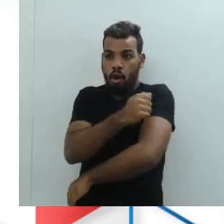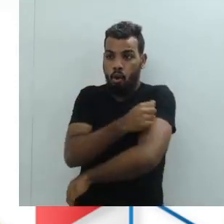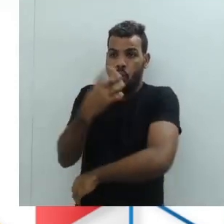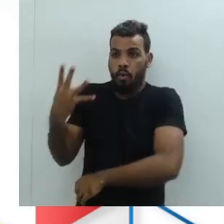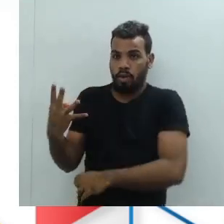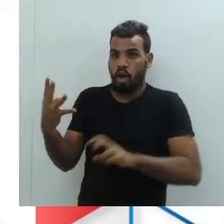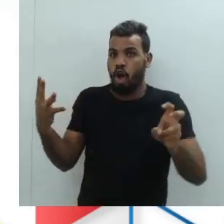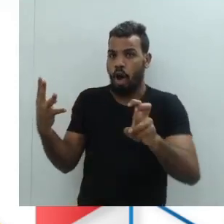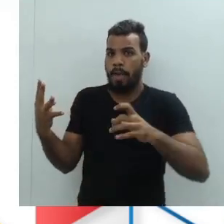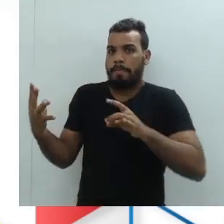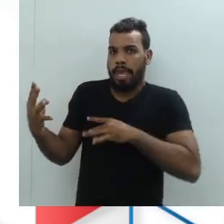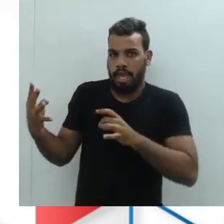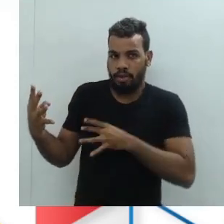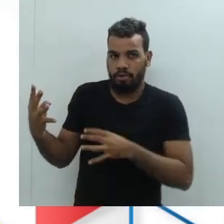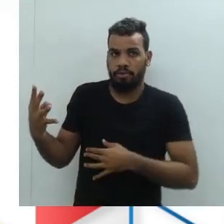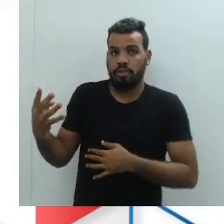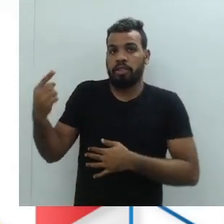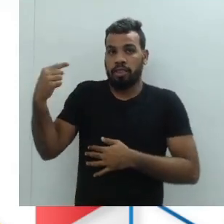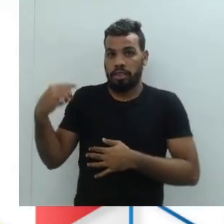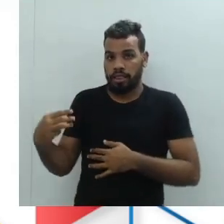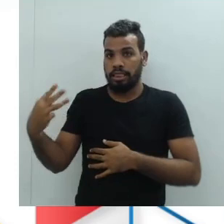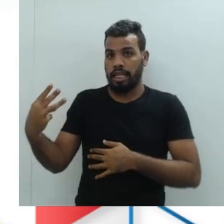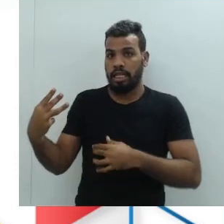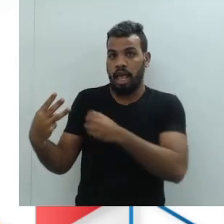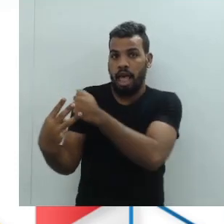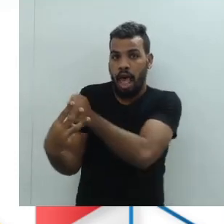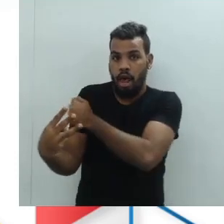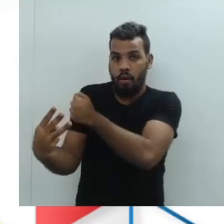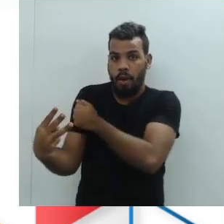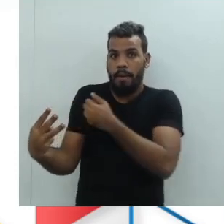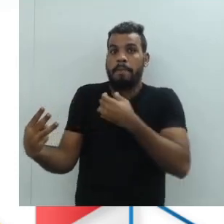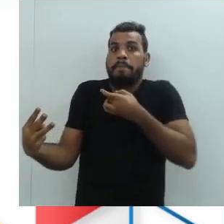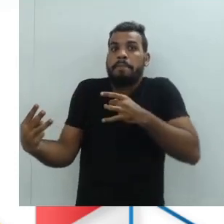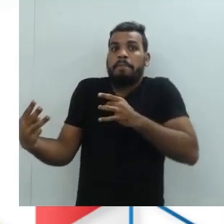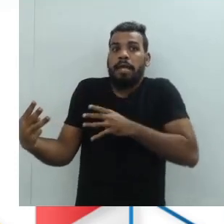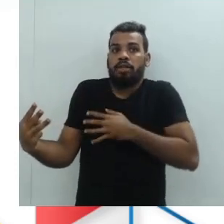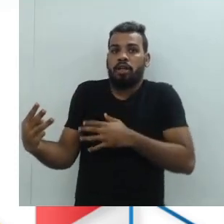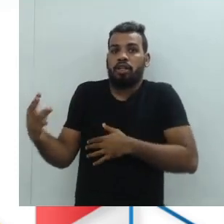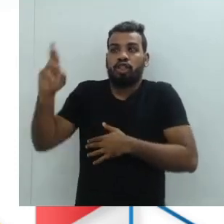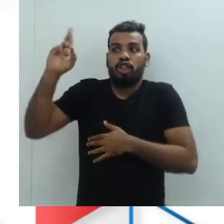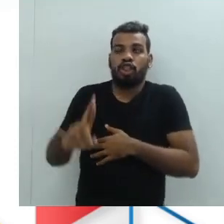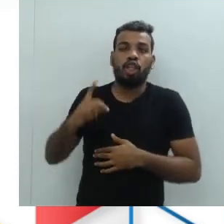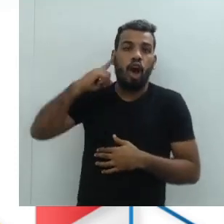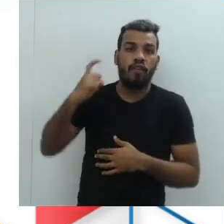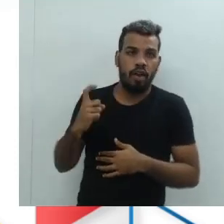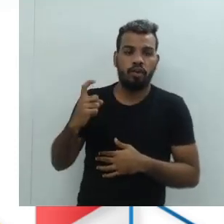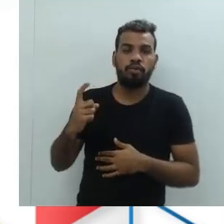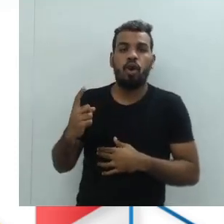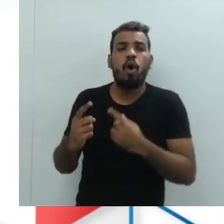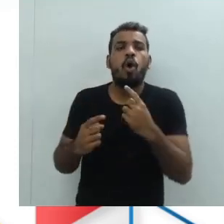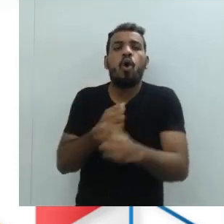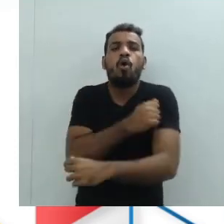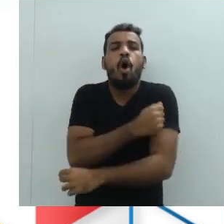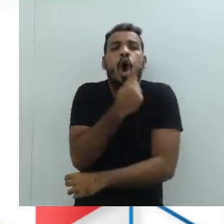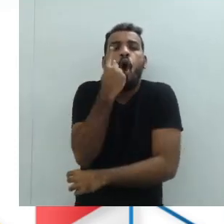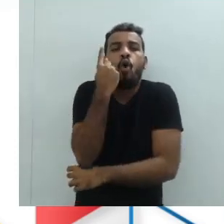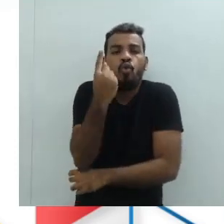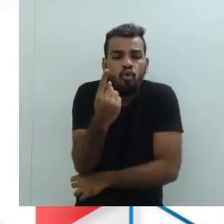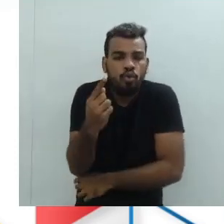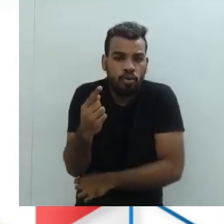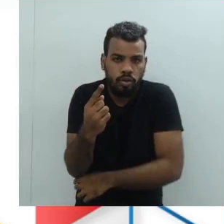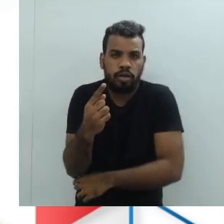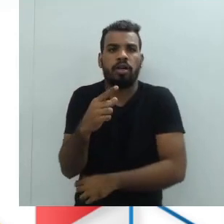3 estudantes têm medo de trovão e 1 estudante tem medo de sapo. Observe que se você contar 2